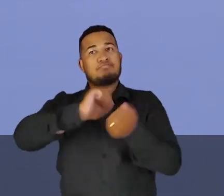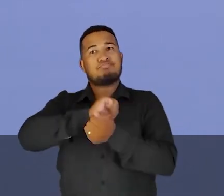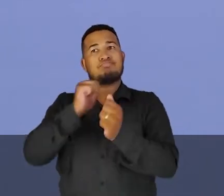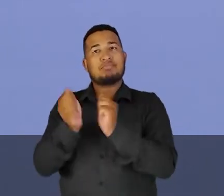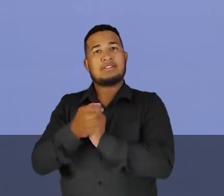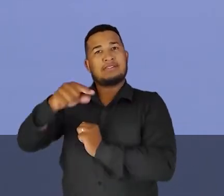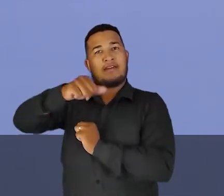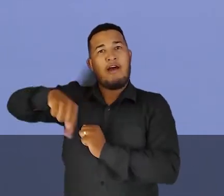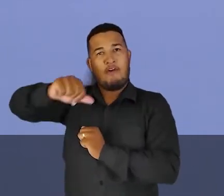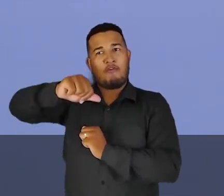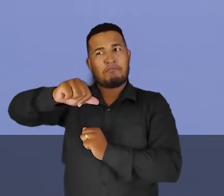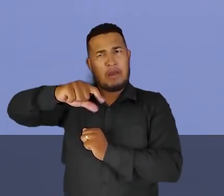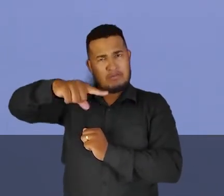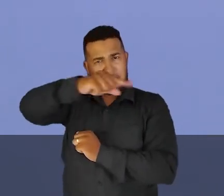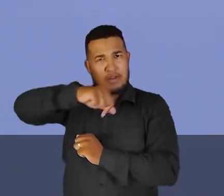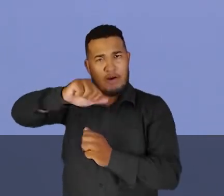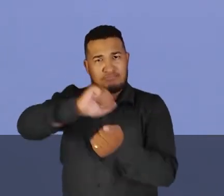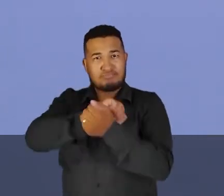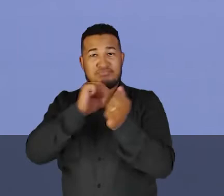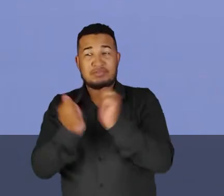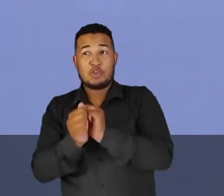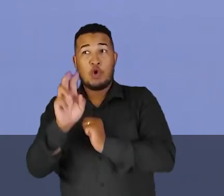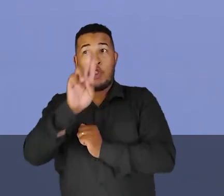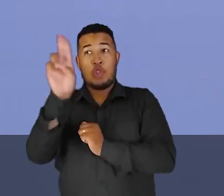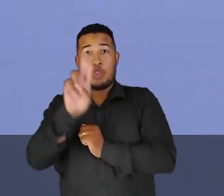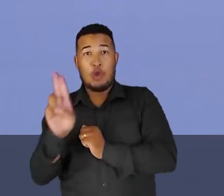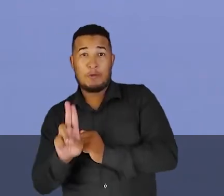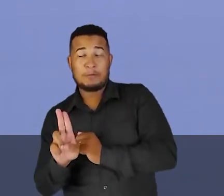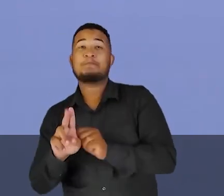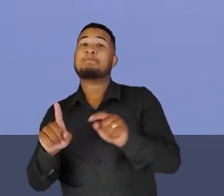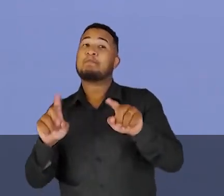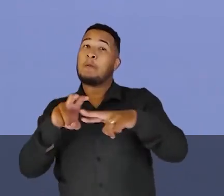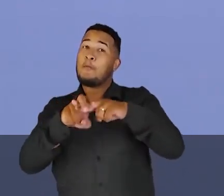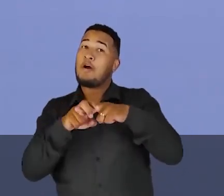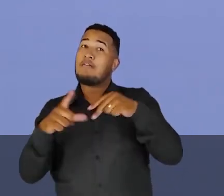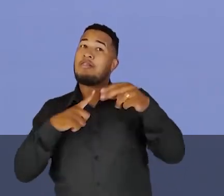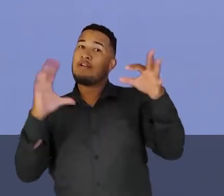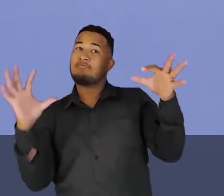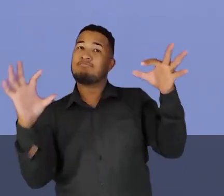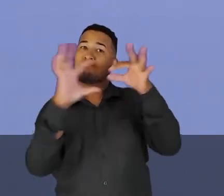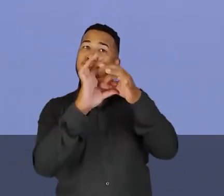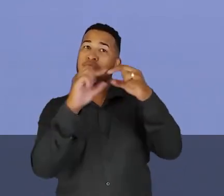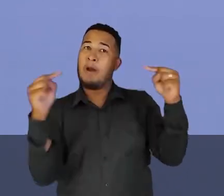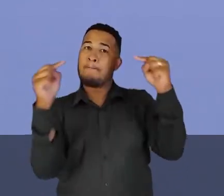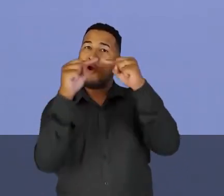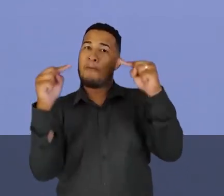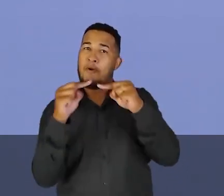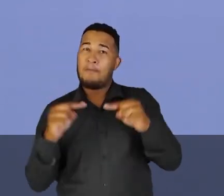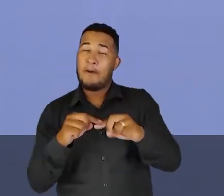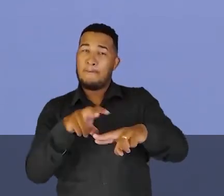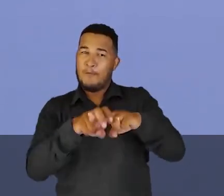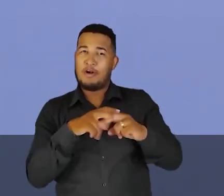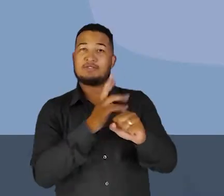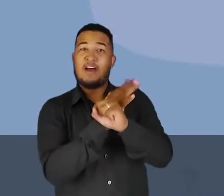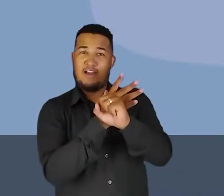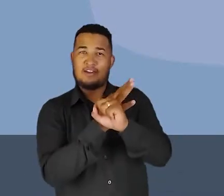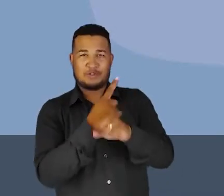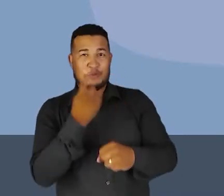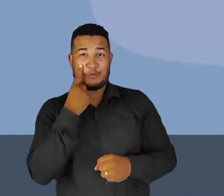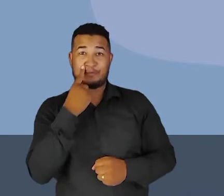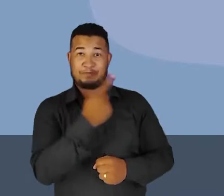se transformam em sais, o nome desses sais deriva do nome do seu ácido de origem. Vamos voltar no